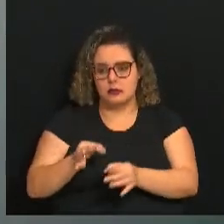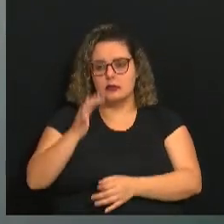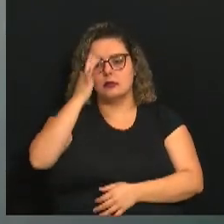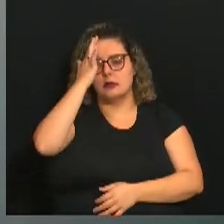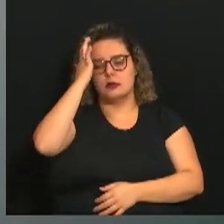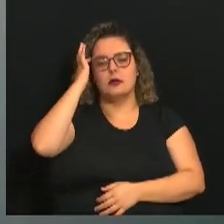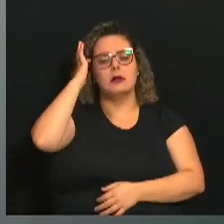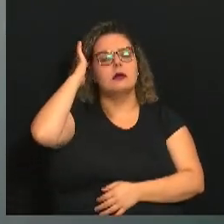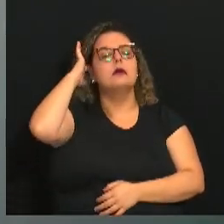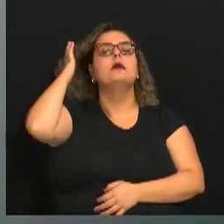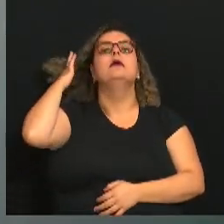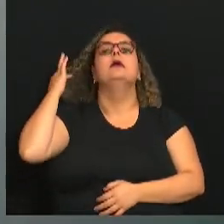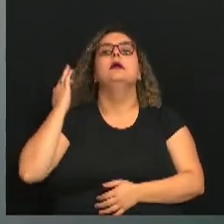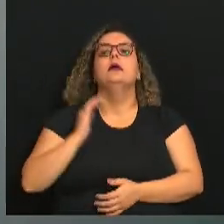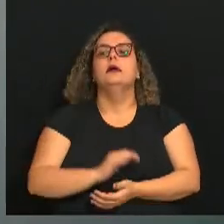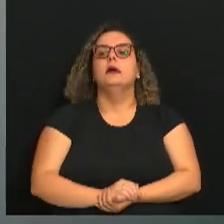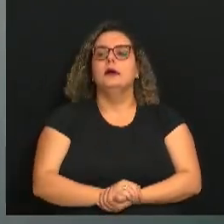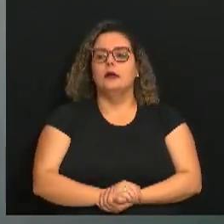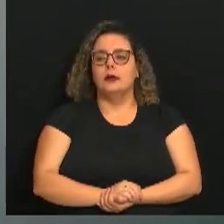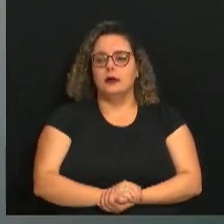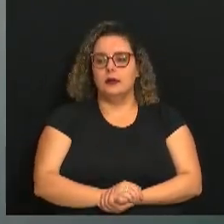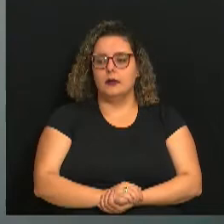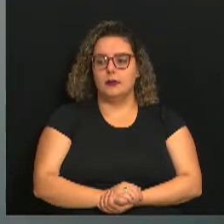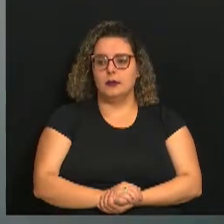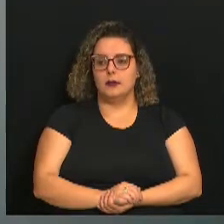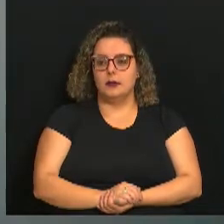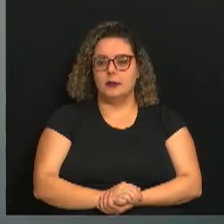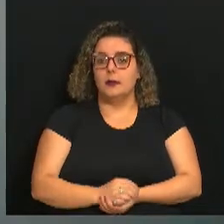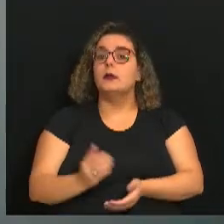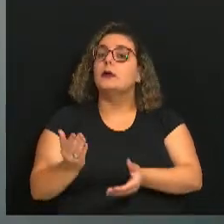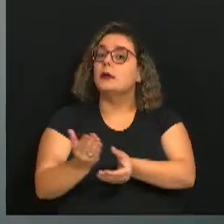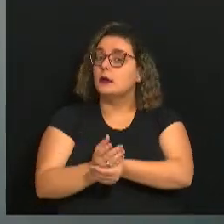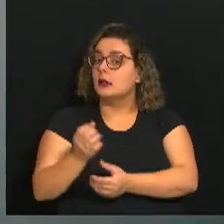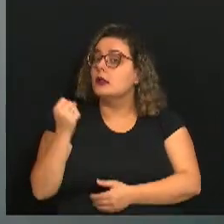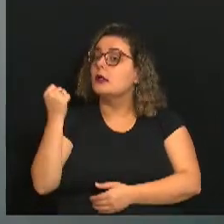esse processo ele é de uma gravidade grande.